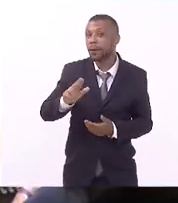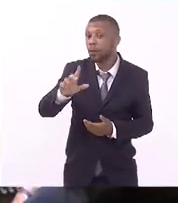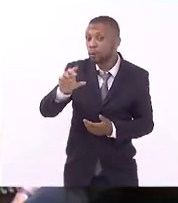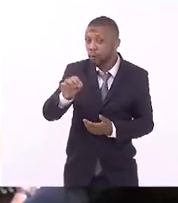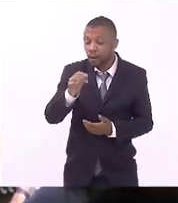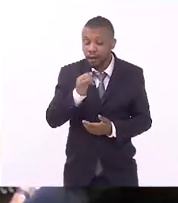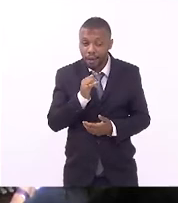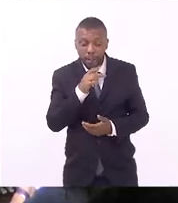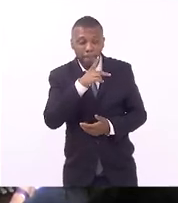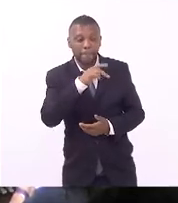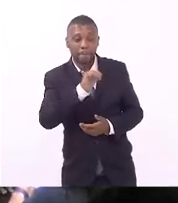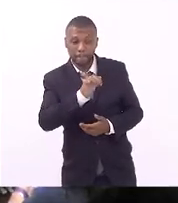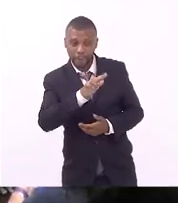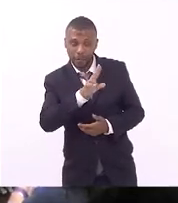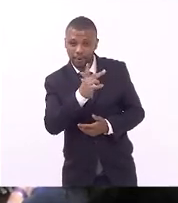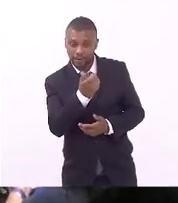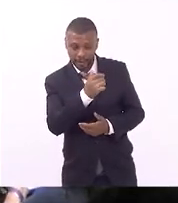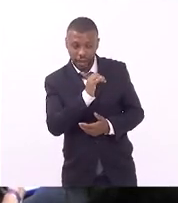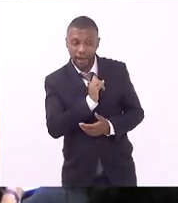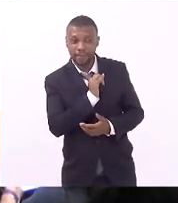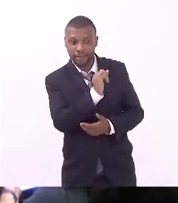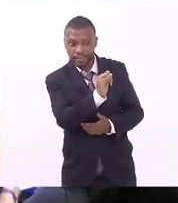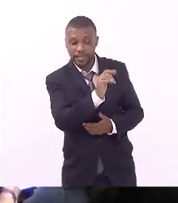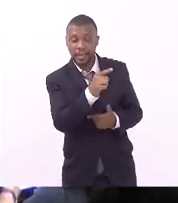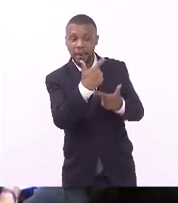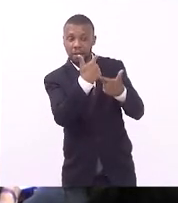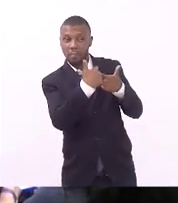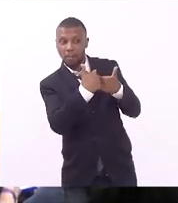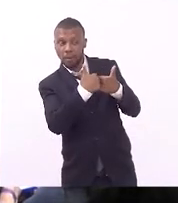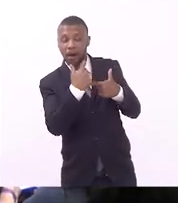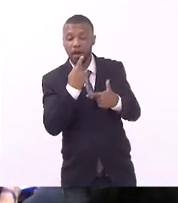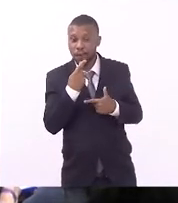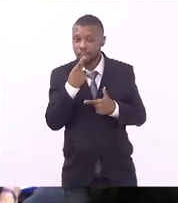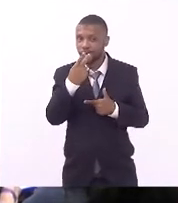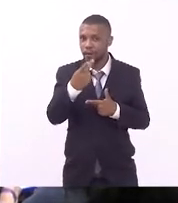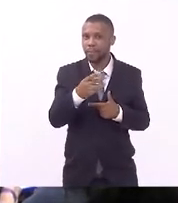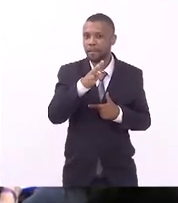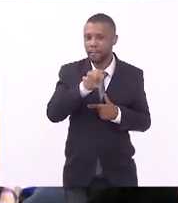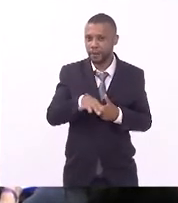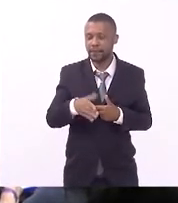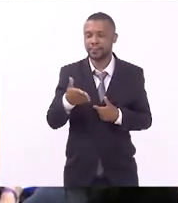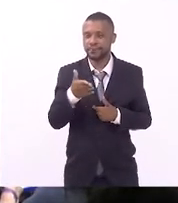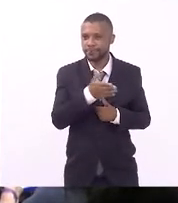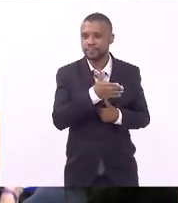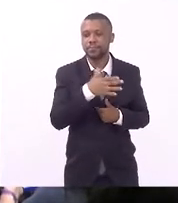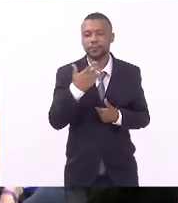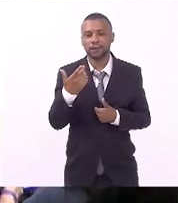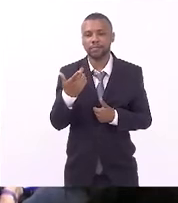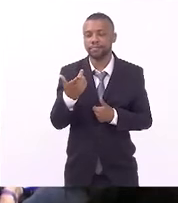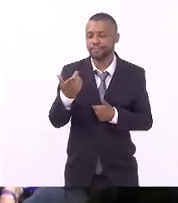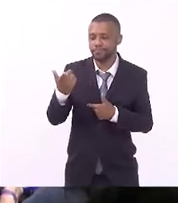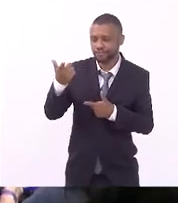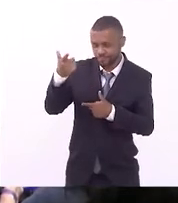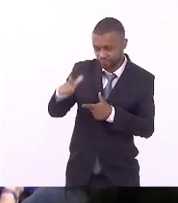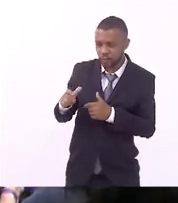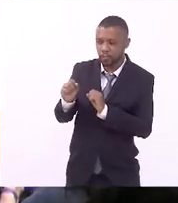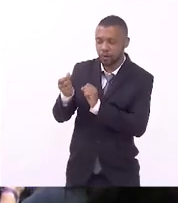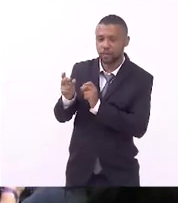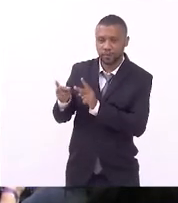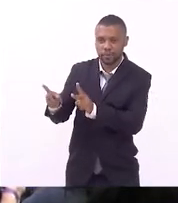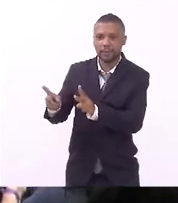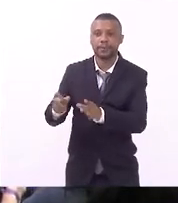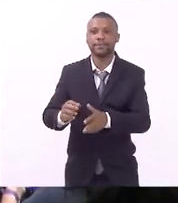para ele, tá? Você me deu bronca e eu falei dele. Cristina, minha querida, devolvo para você. Muito obrigada pela sua